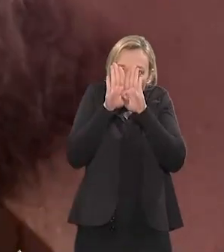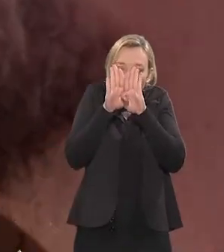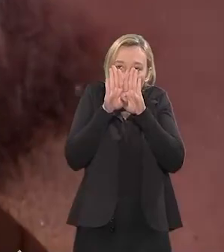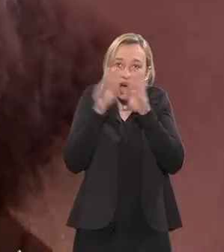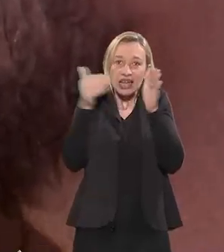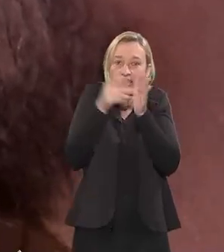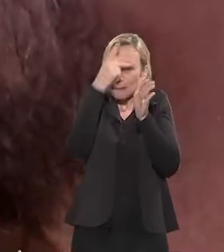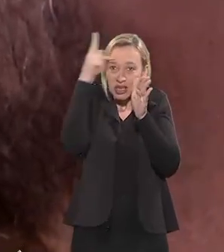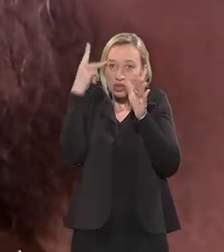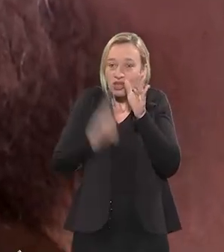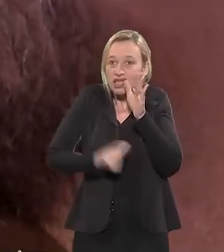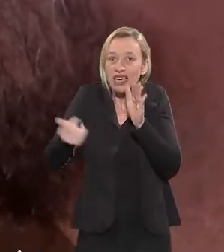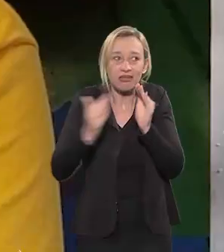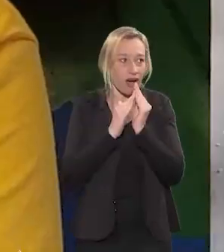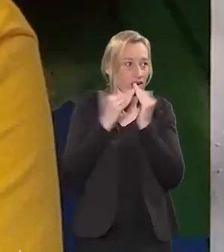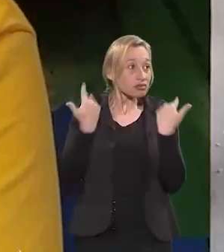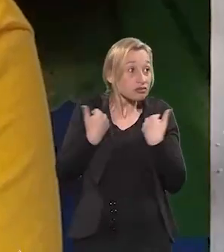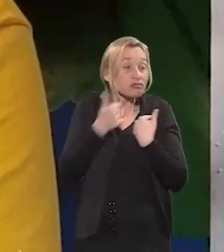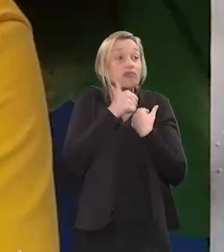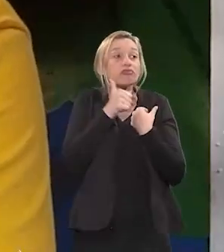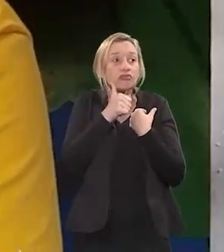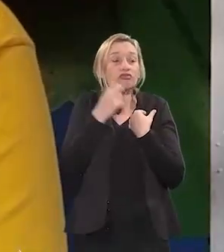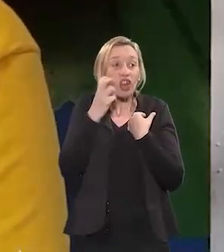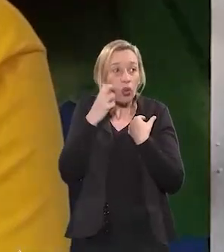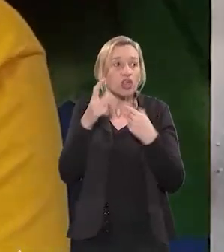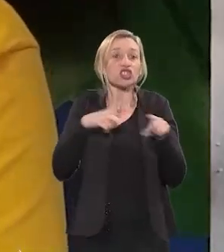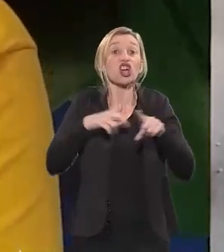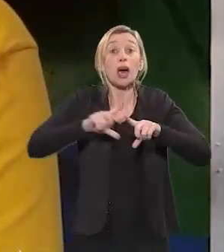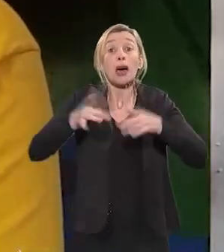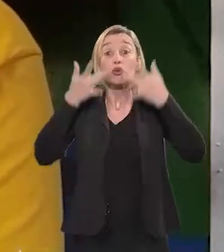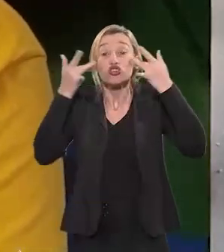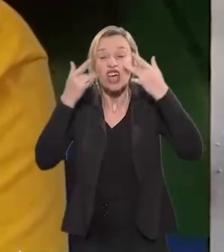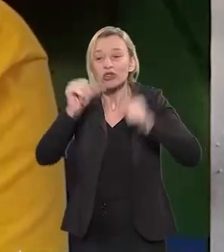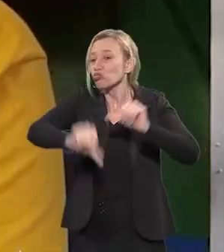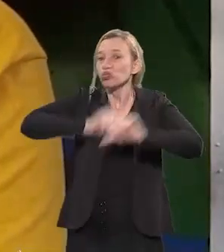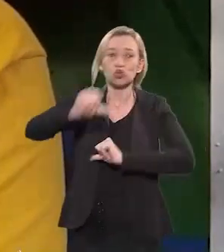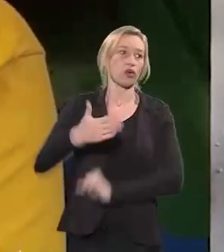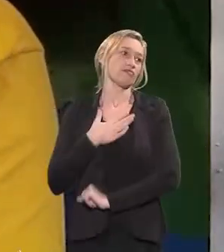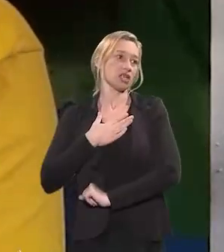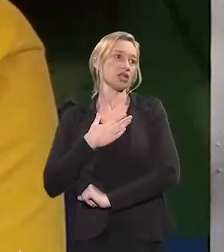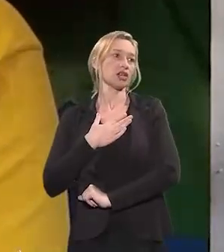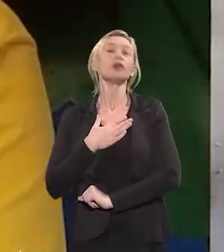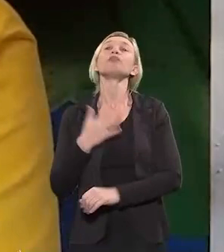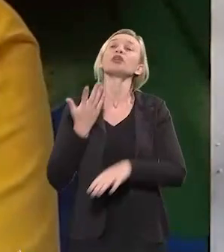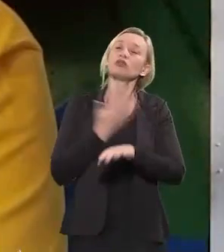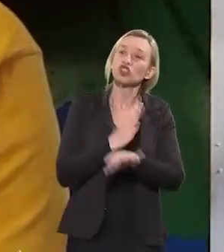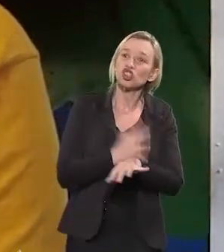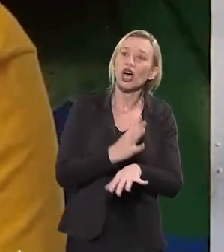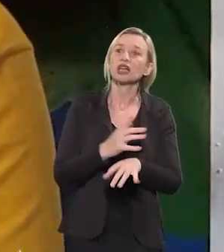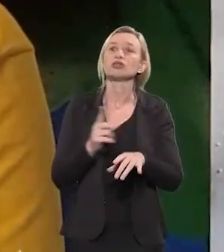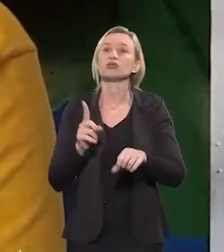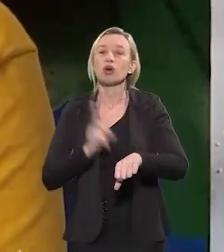Enquanto a pessoa não ia embora, eu não saía de trás da cortina. E aí isso, o teatro mudou. Eu pensei, poxa, se mudou em mim? Né? E nos